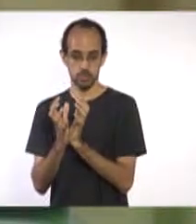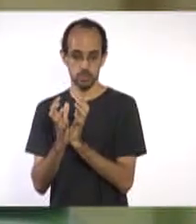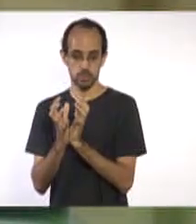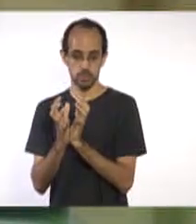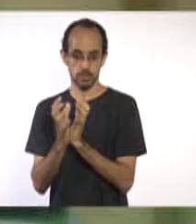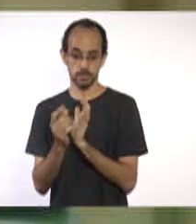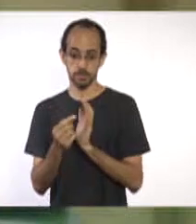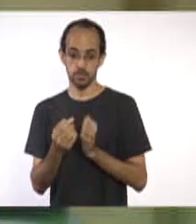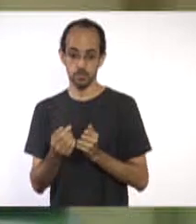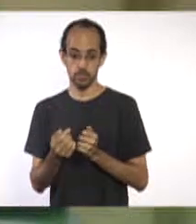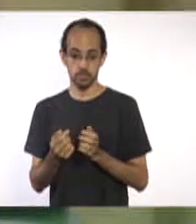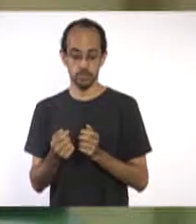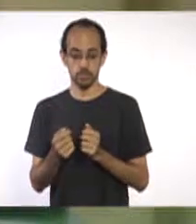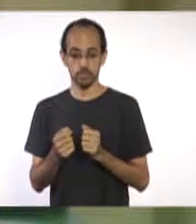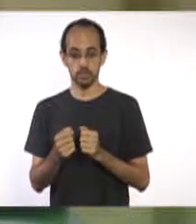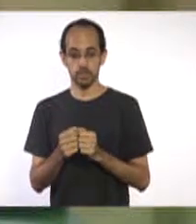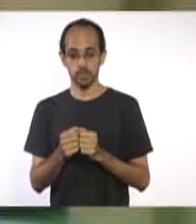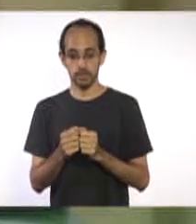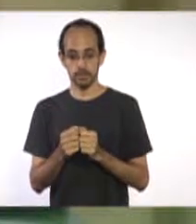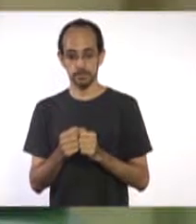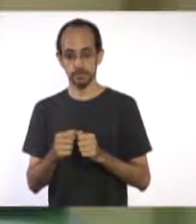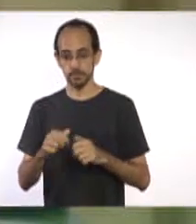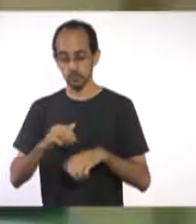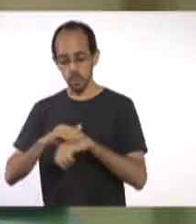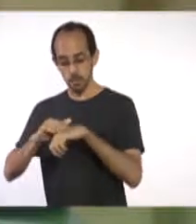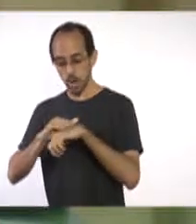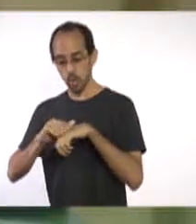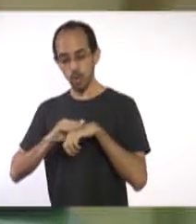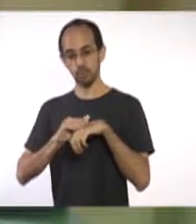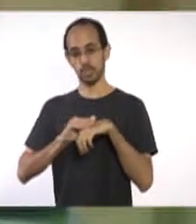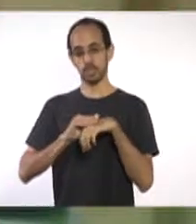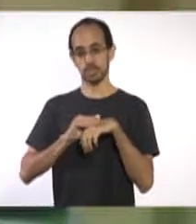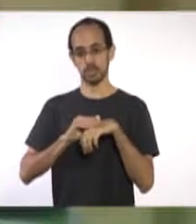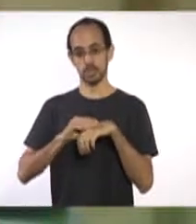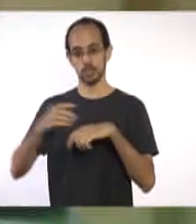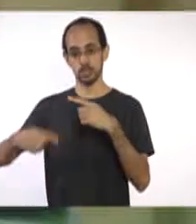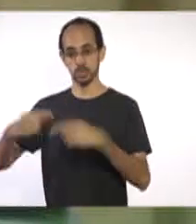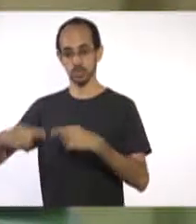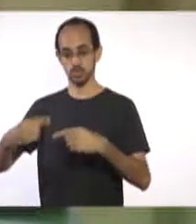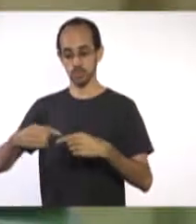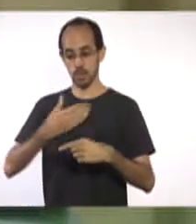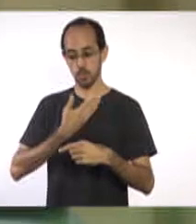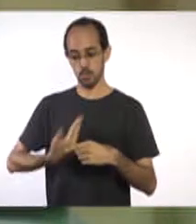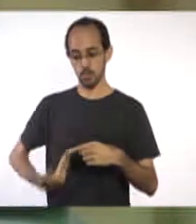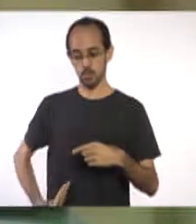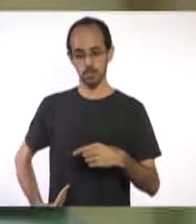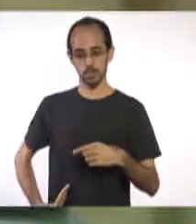perante uma conversa e uma discussão pública